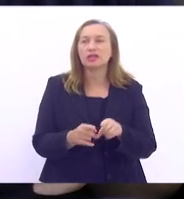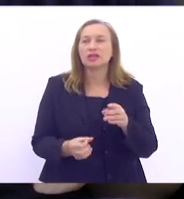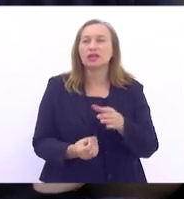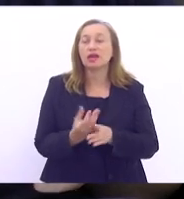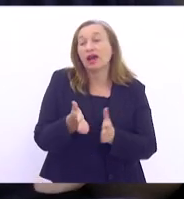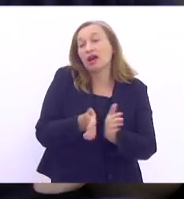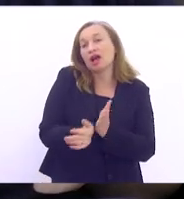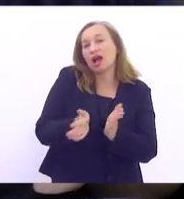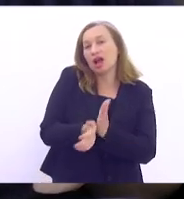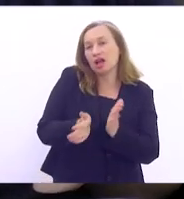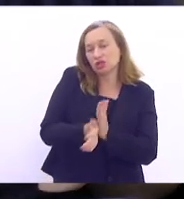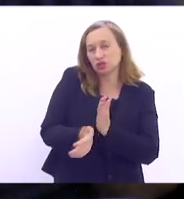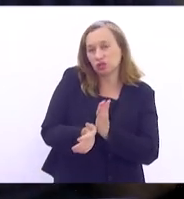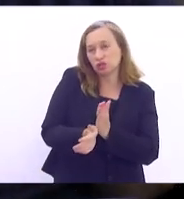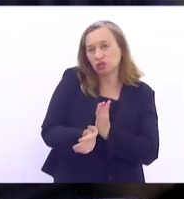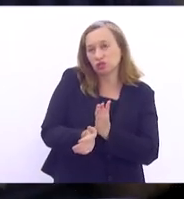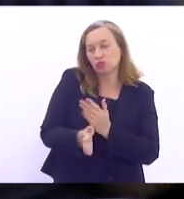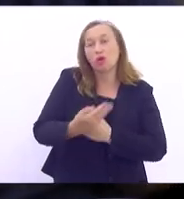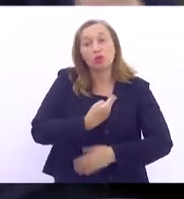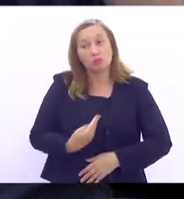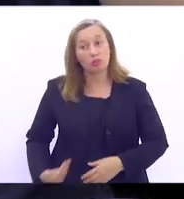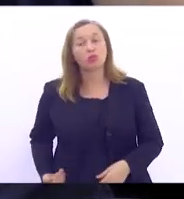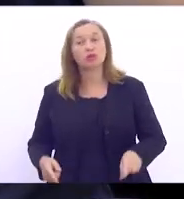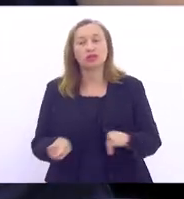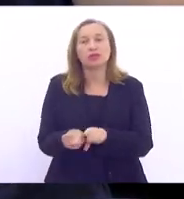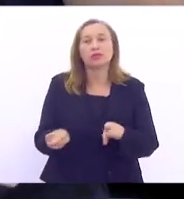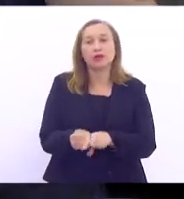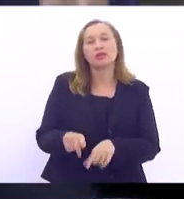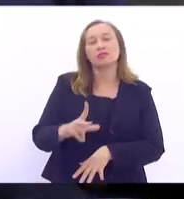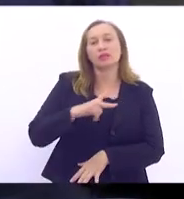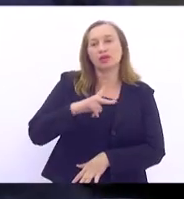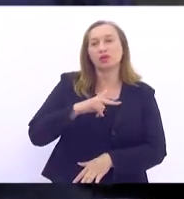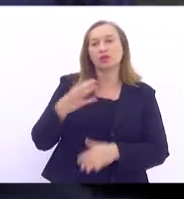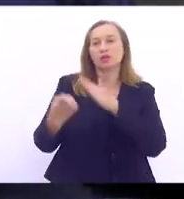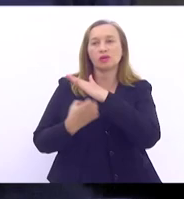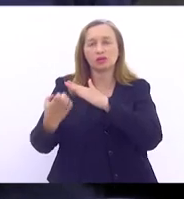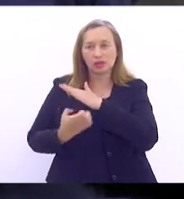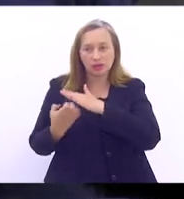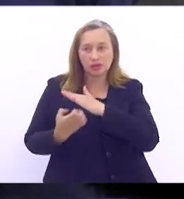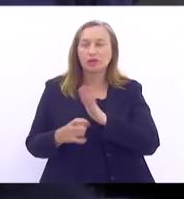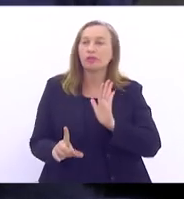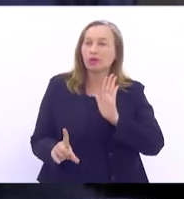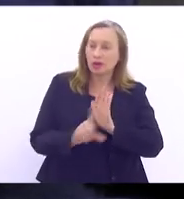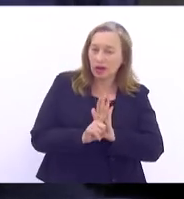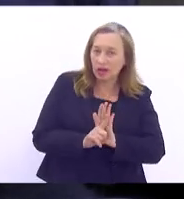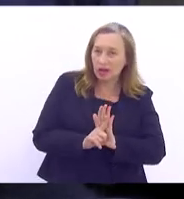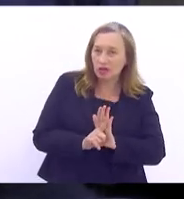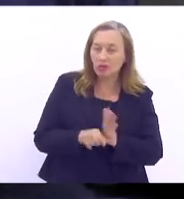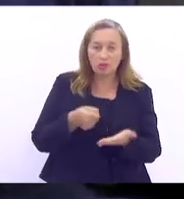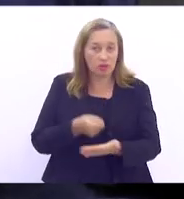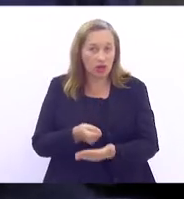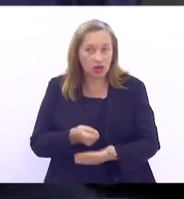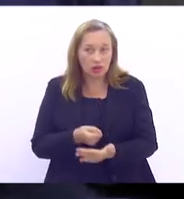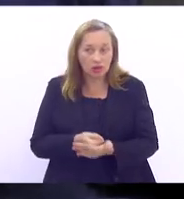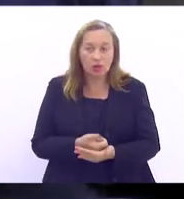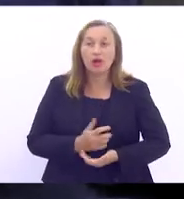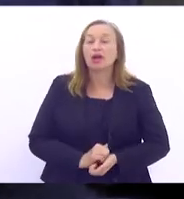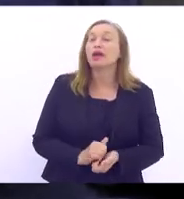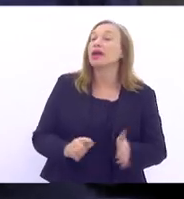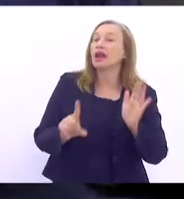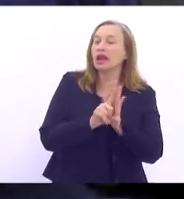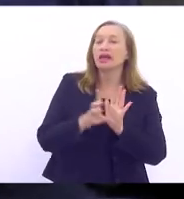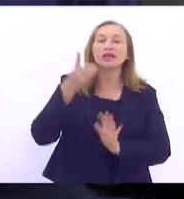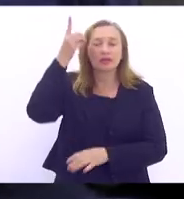para entes públicos e privados, se for uma lei obrigatória, no sentido que eu destaco que não vi o parecer final. E a lei do deputado Márcio